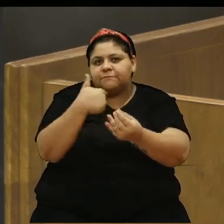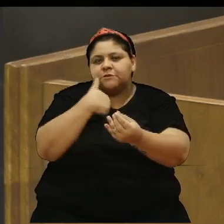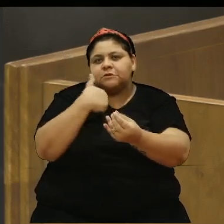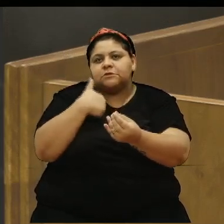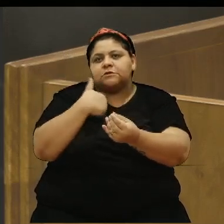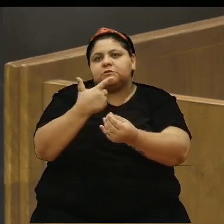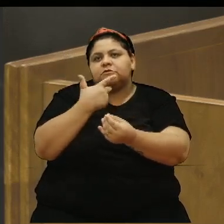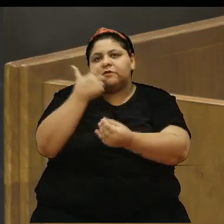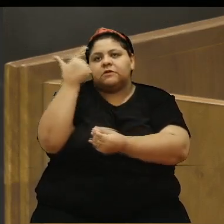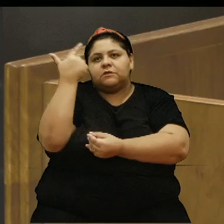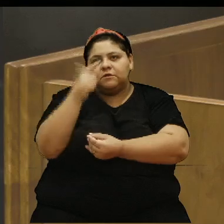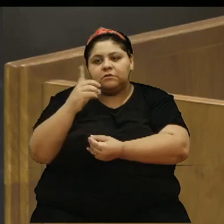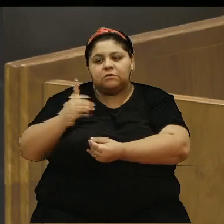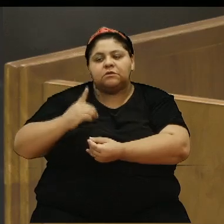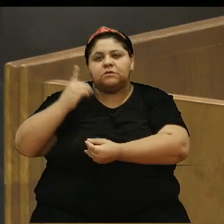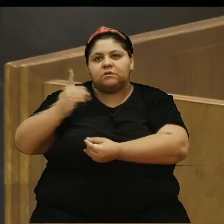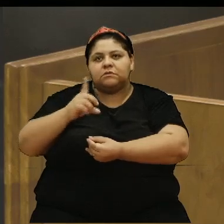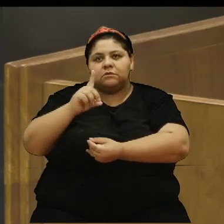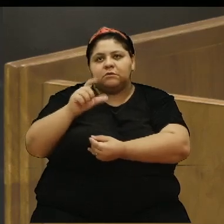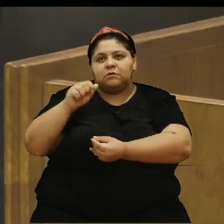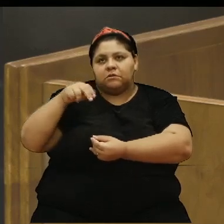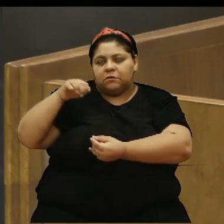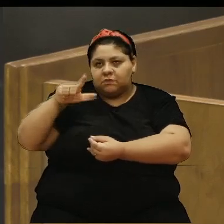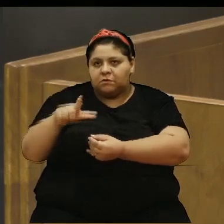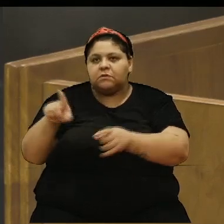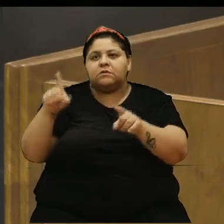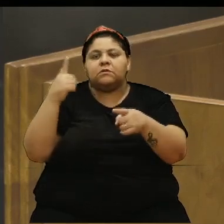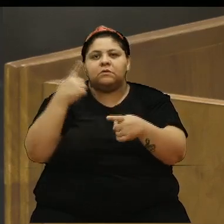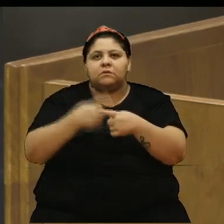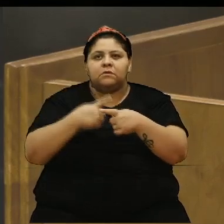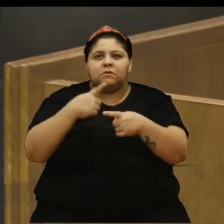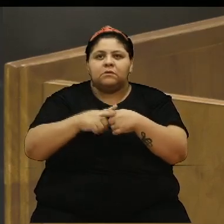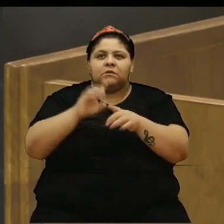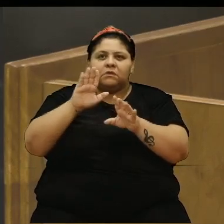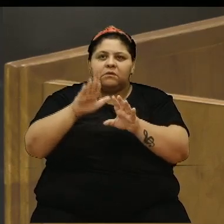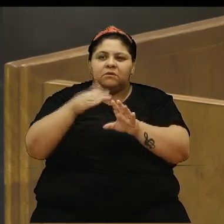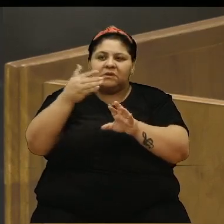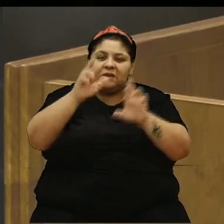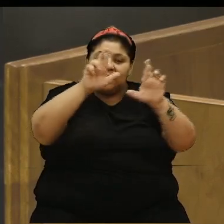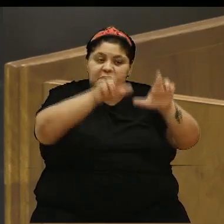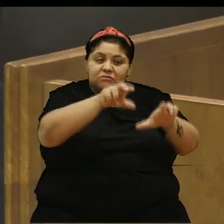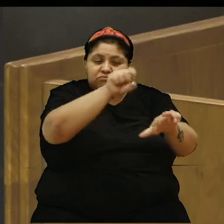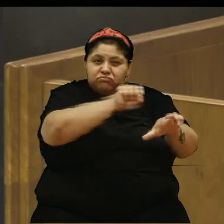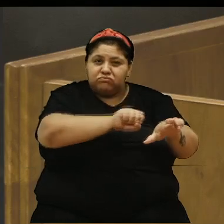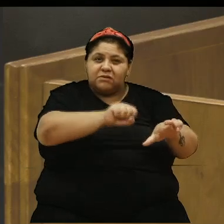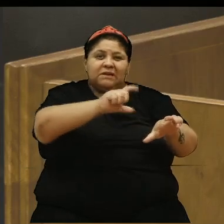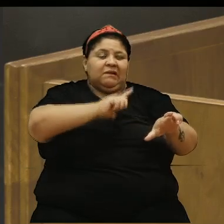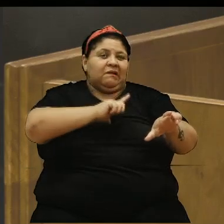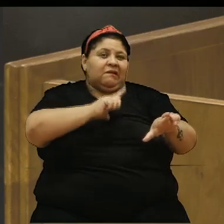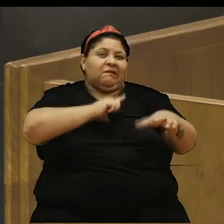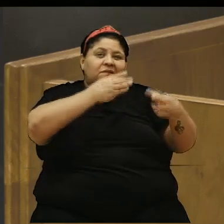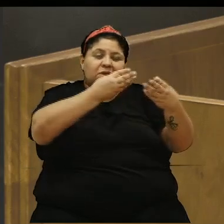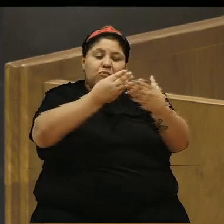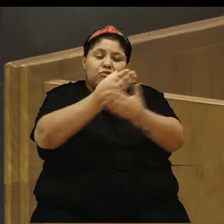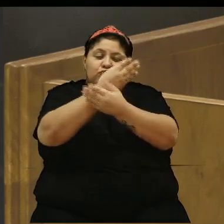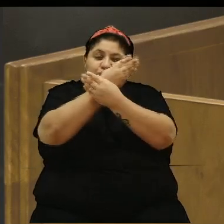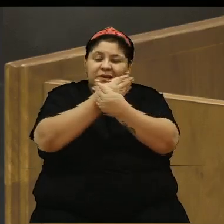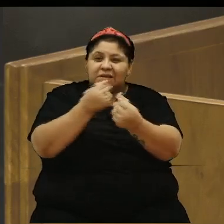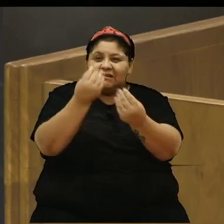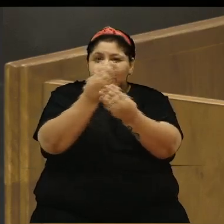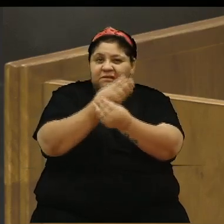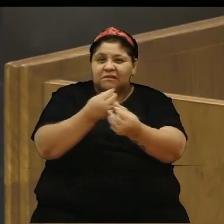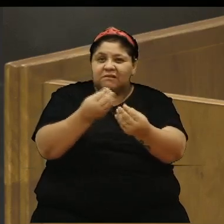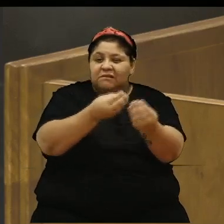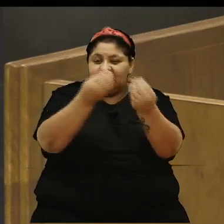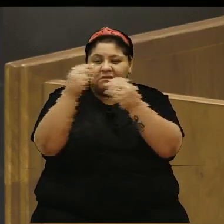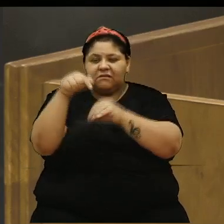mais uma vez aqui ao deputado Daniel, porque mesmo sendo lá da região sul, ele tem sido muito sensível em trazer.